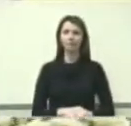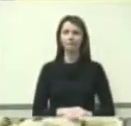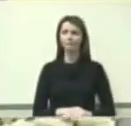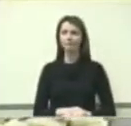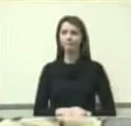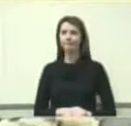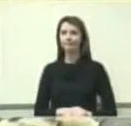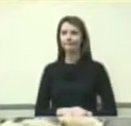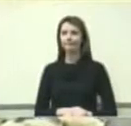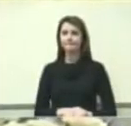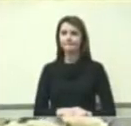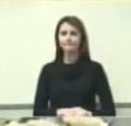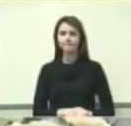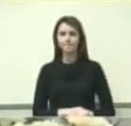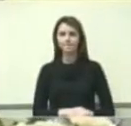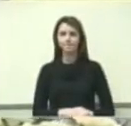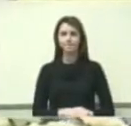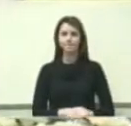aleluia